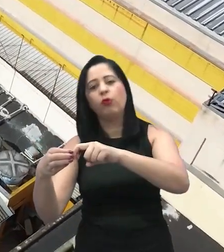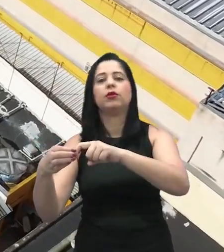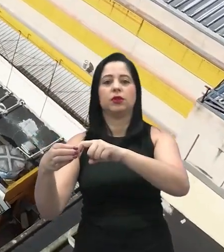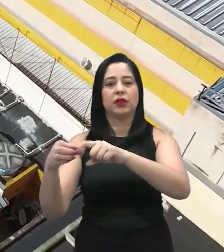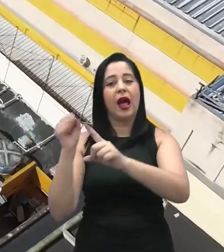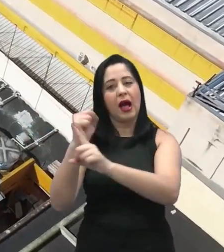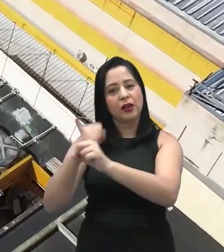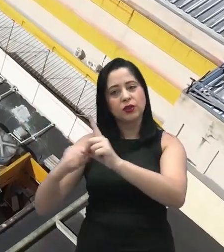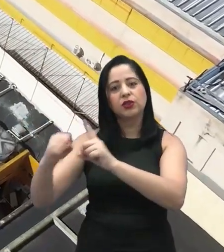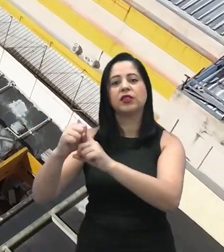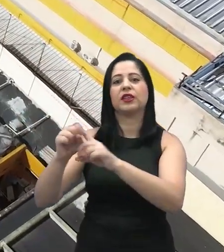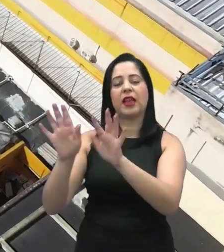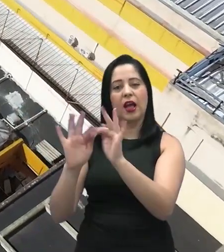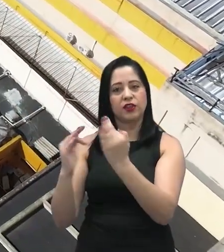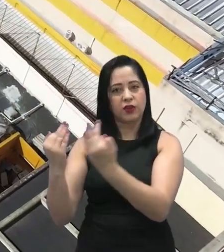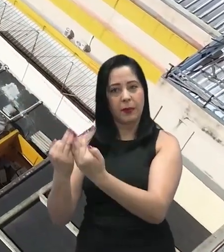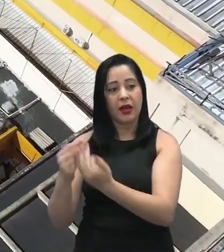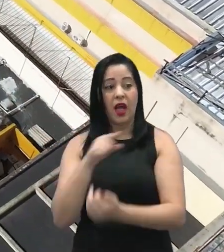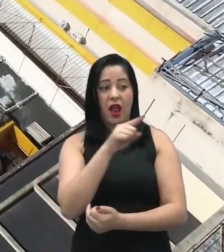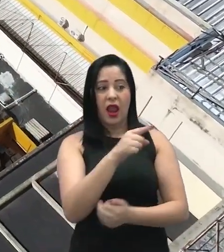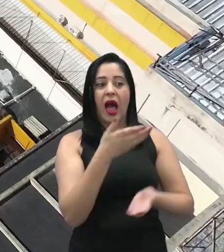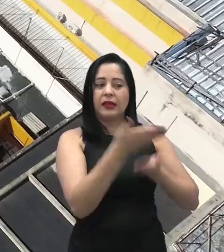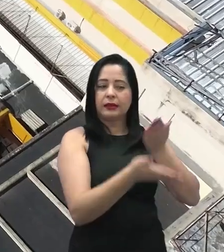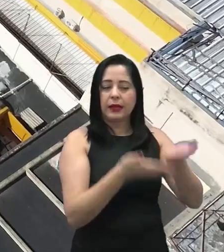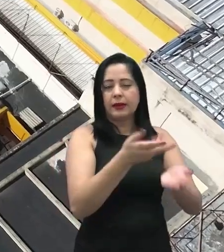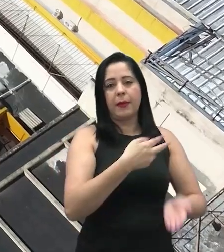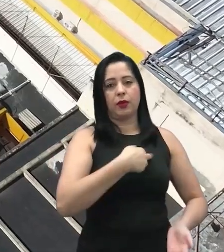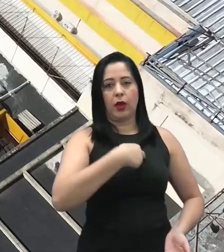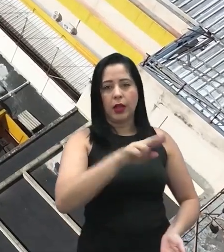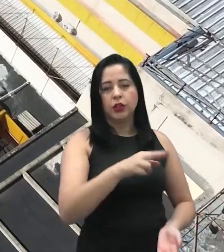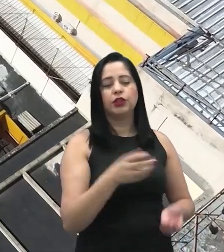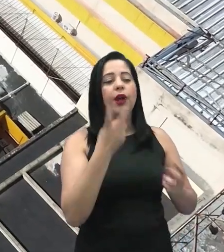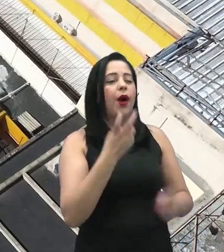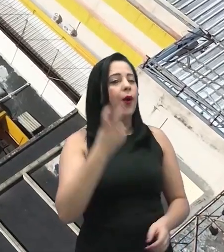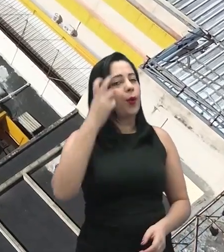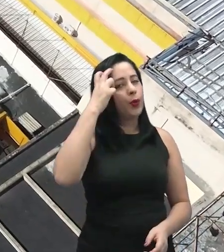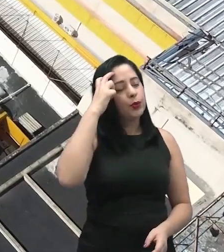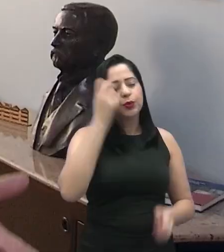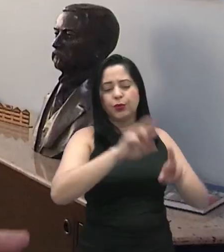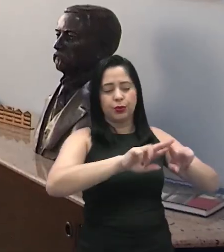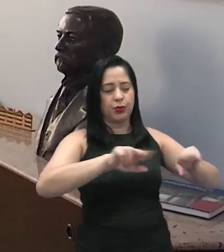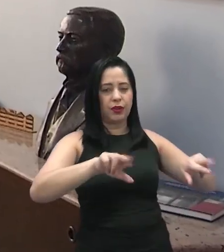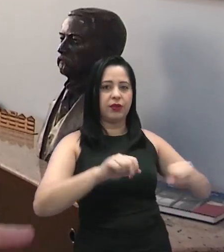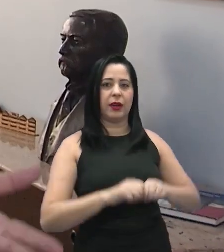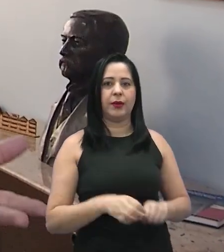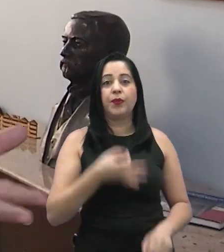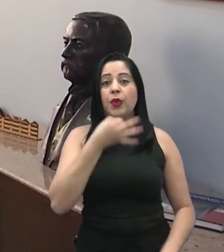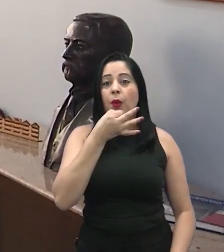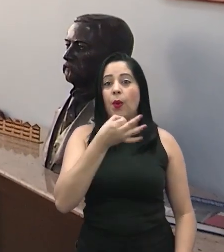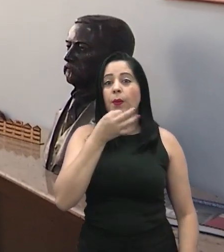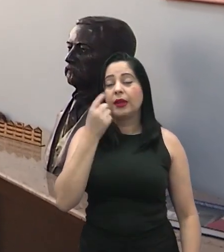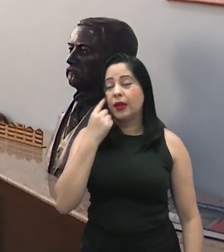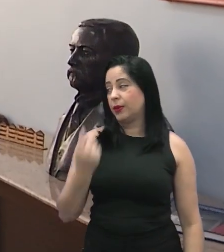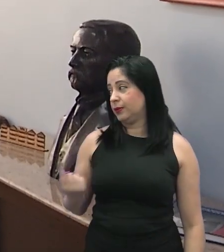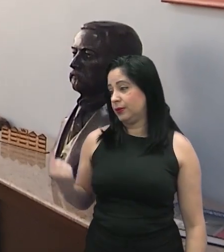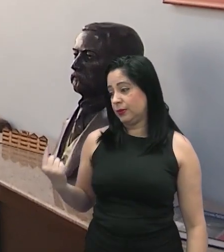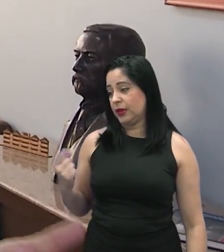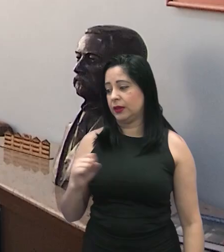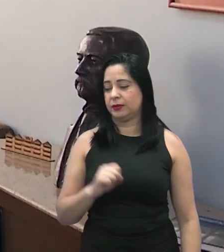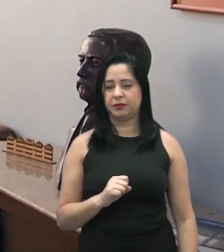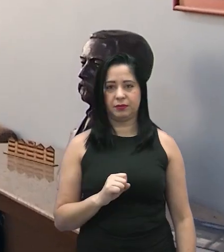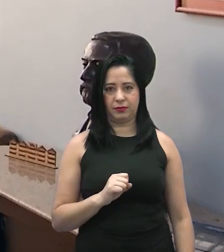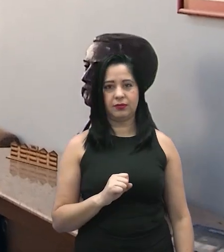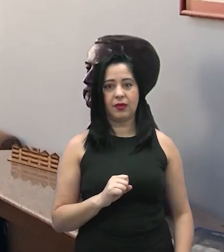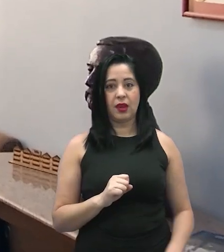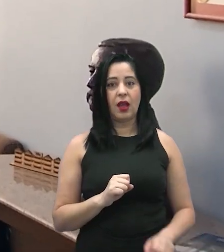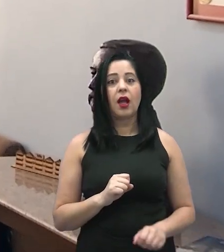de atividades lúdicas, culturais, religiosas e laborativas. Para o professor, a humanização